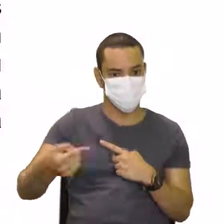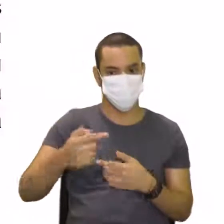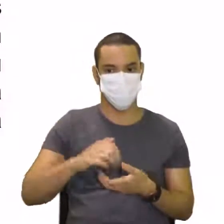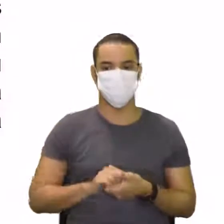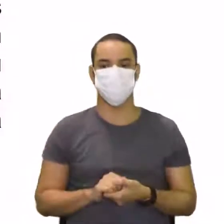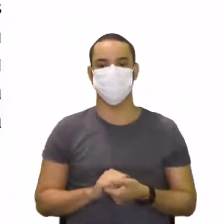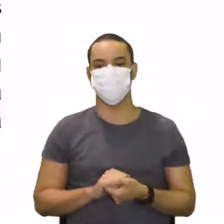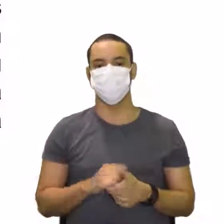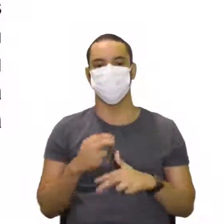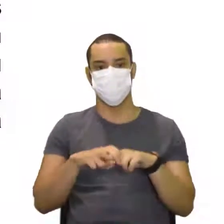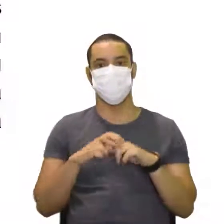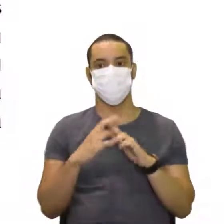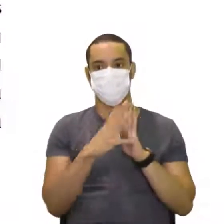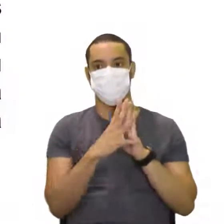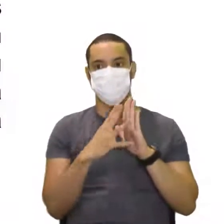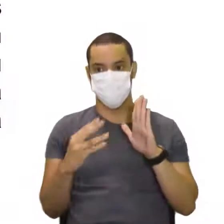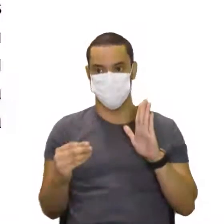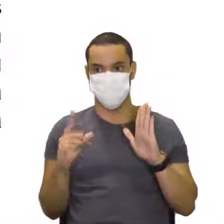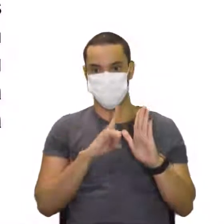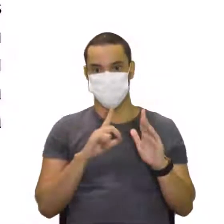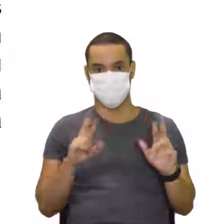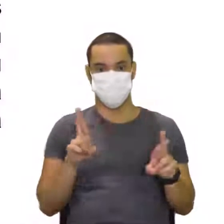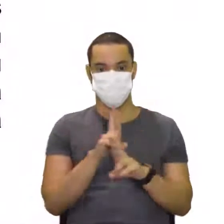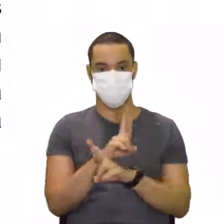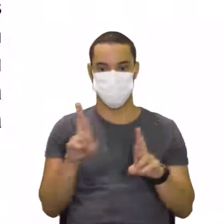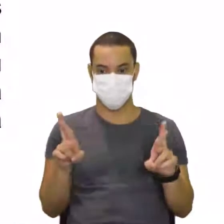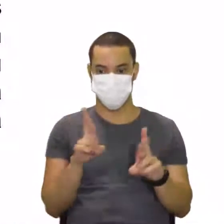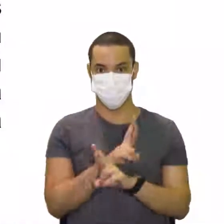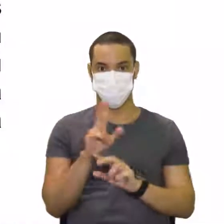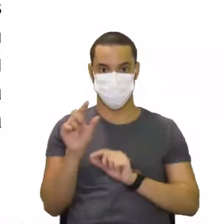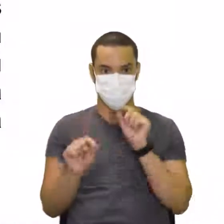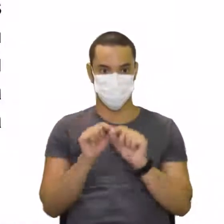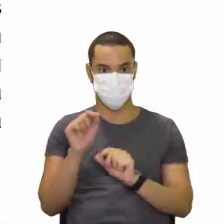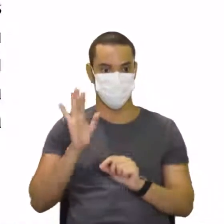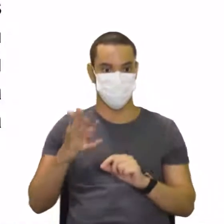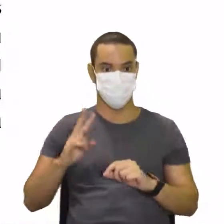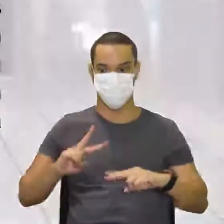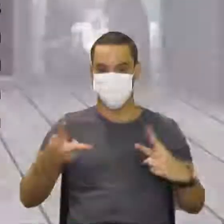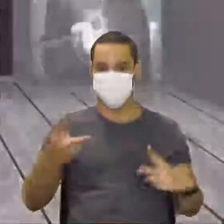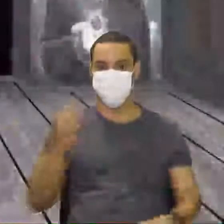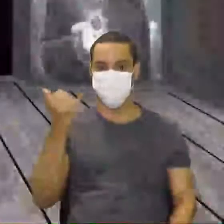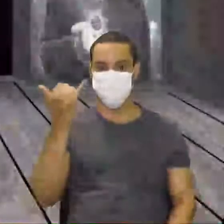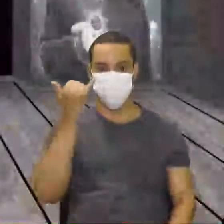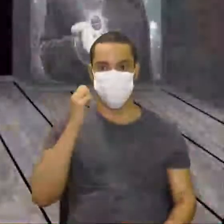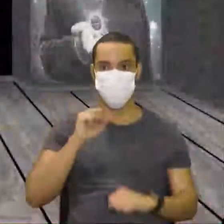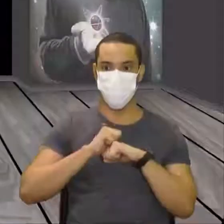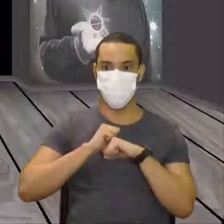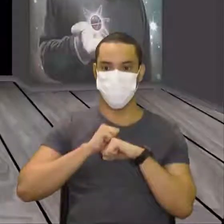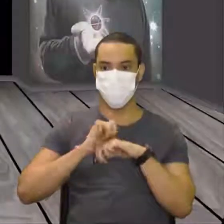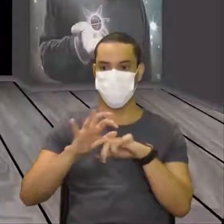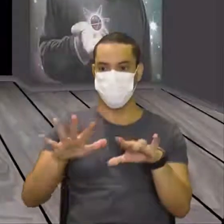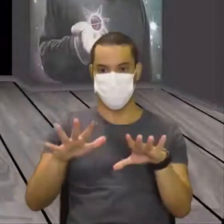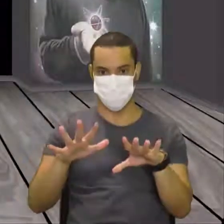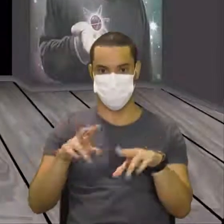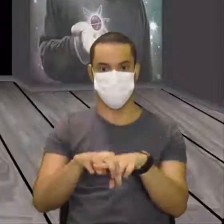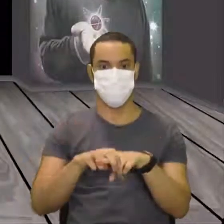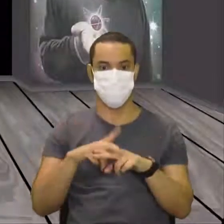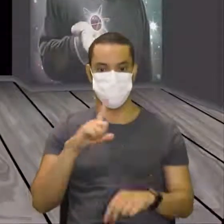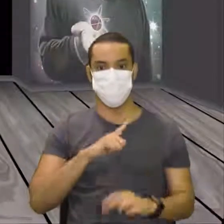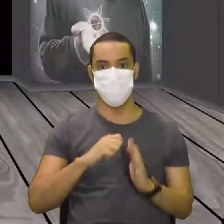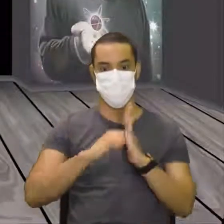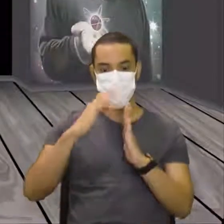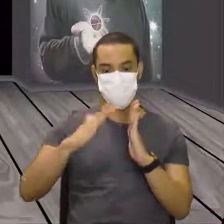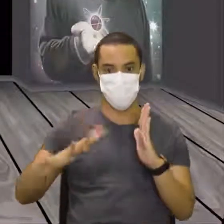tá? Então, a modulação, ela está relacionada ao seguinte, é transmitir uma informação, certo? Então, você tem lá a onda,